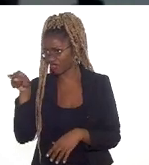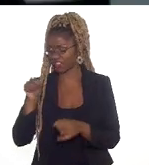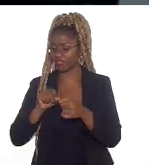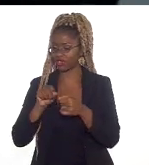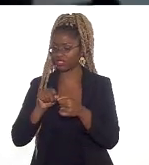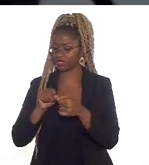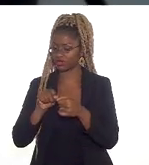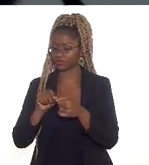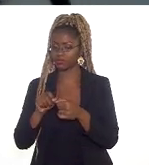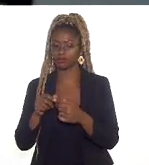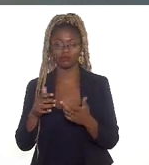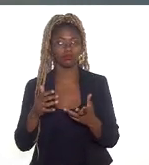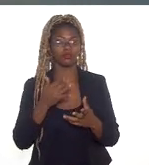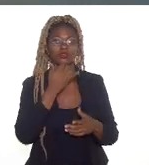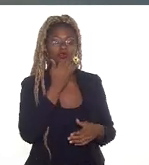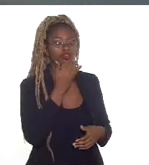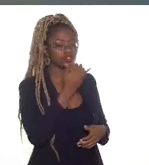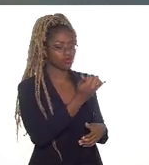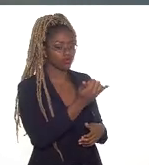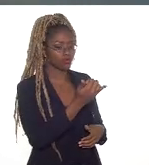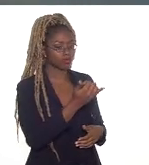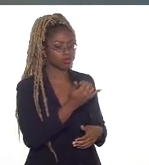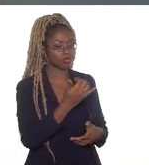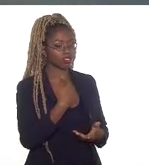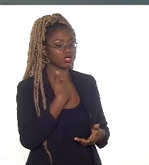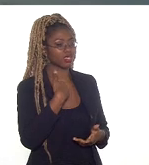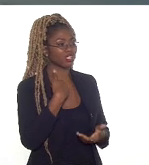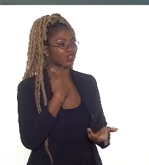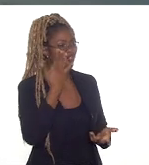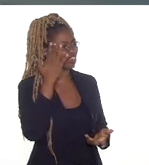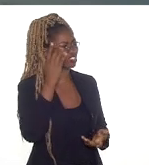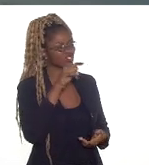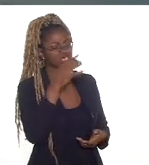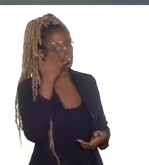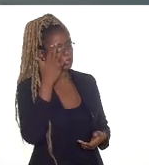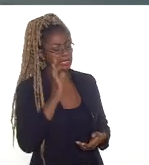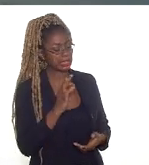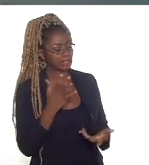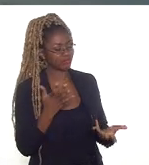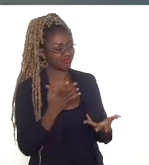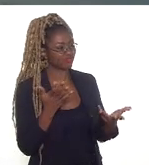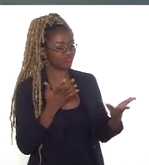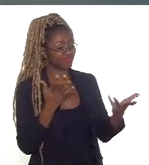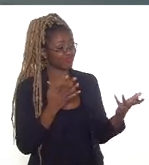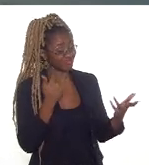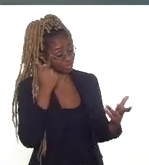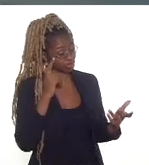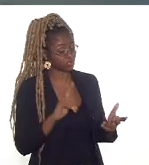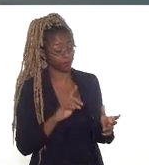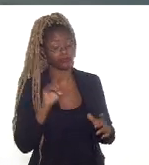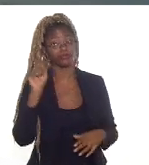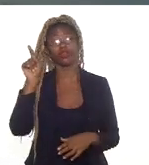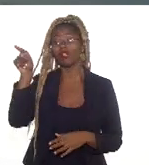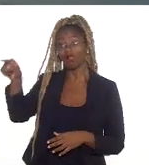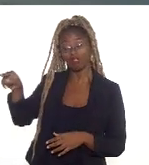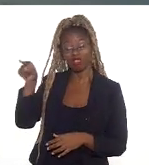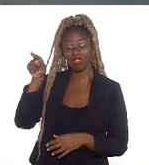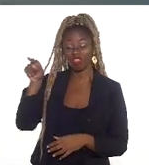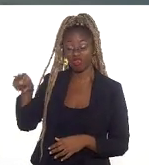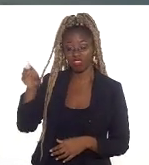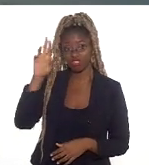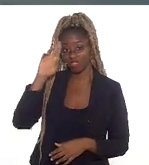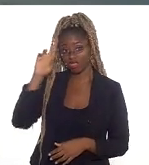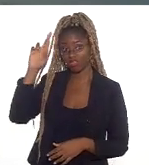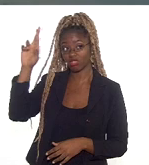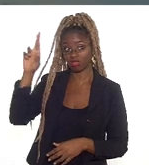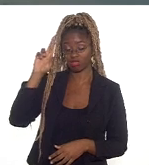deputado, acho que está tendo só uma questão de entendimento. A superintendência de participações